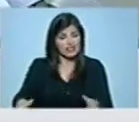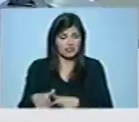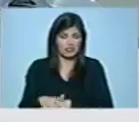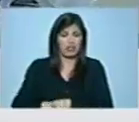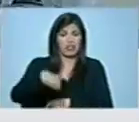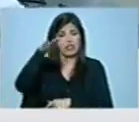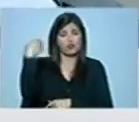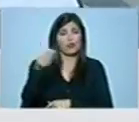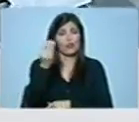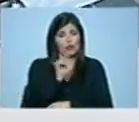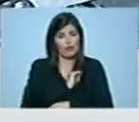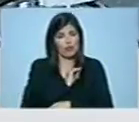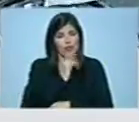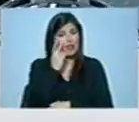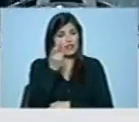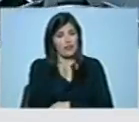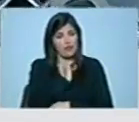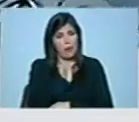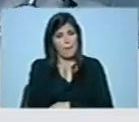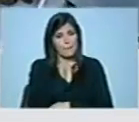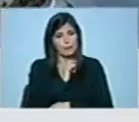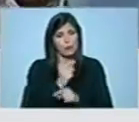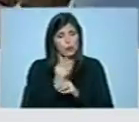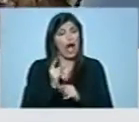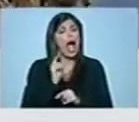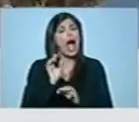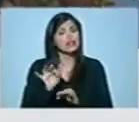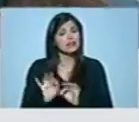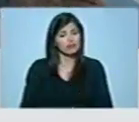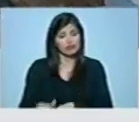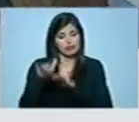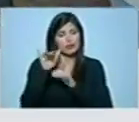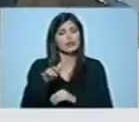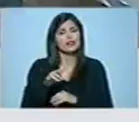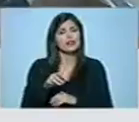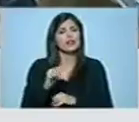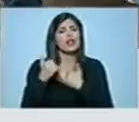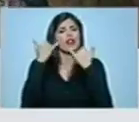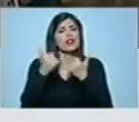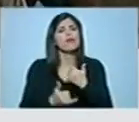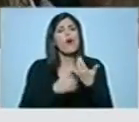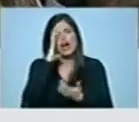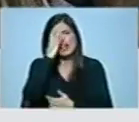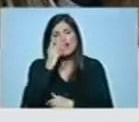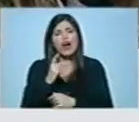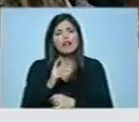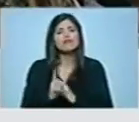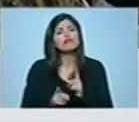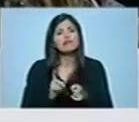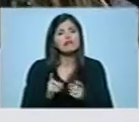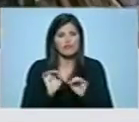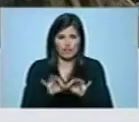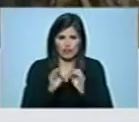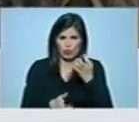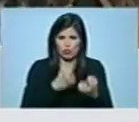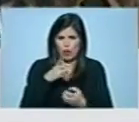pronto, da minha juventude, da minha vida, não é? Porque foi assim que eu fui criado. Então e o que é que sucede após o carnaval? Deixam de servir o cozido